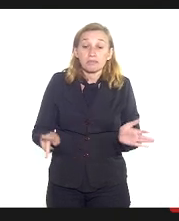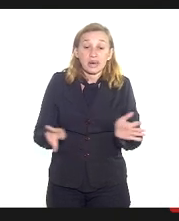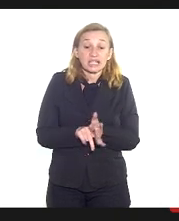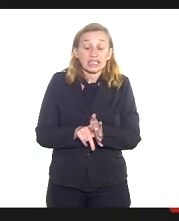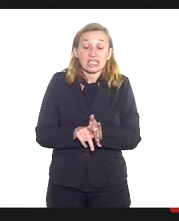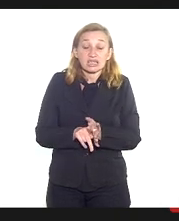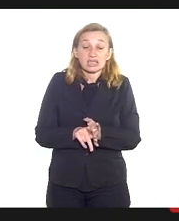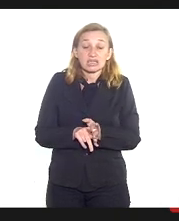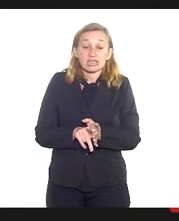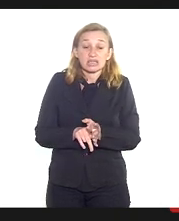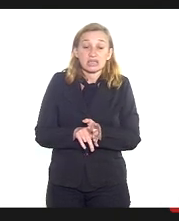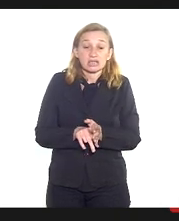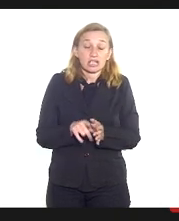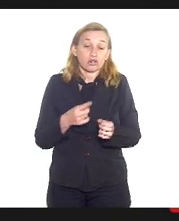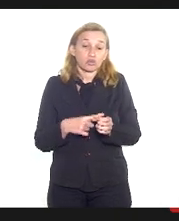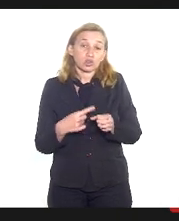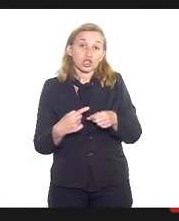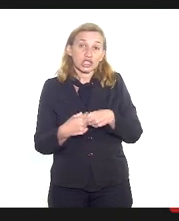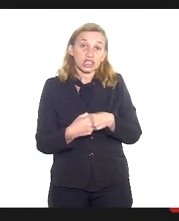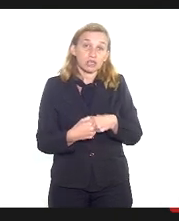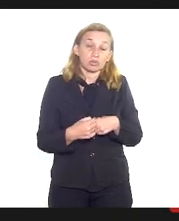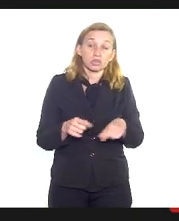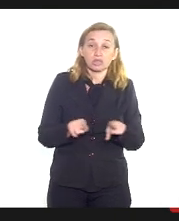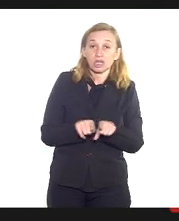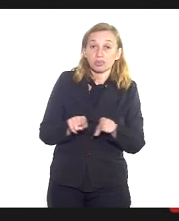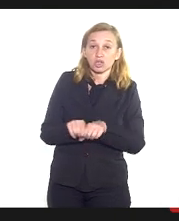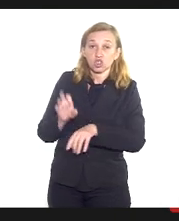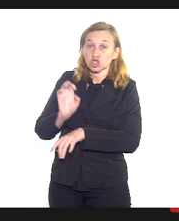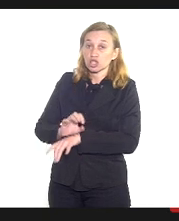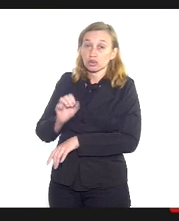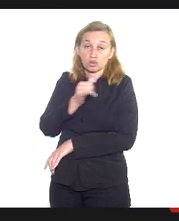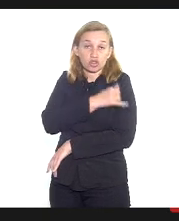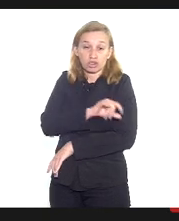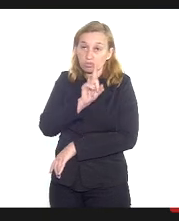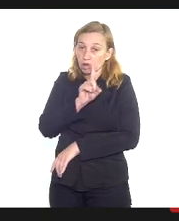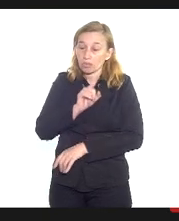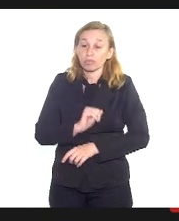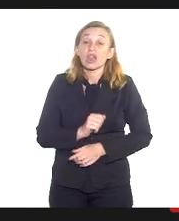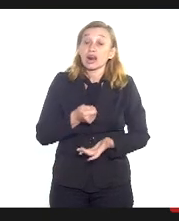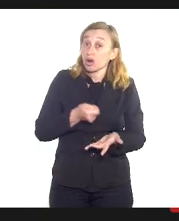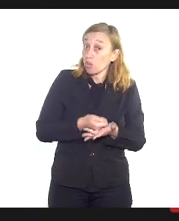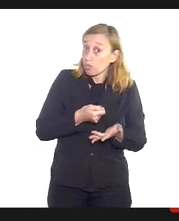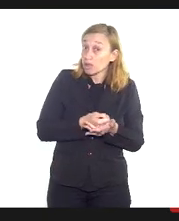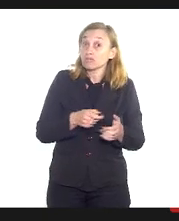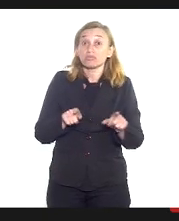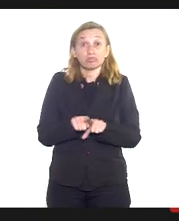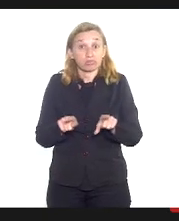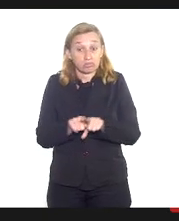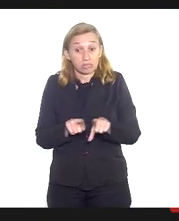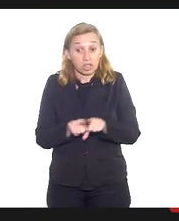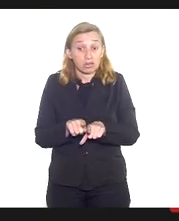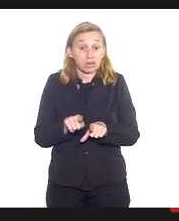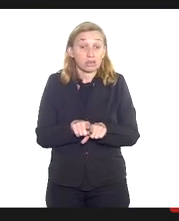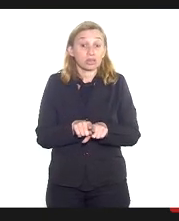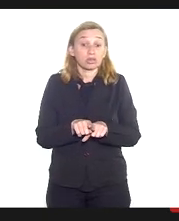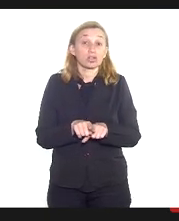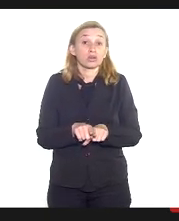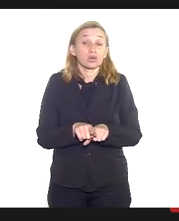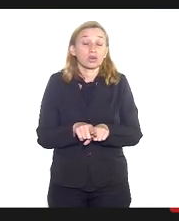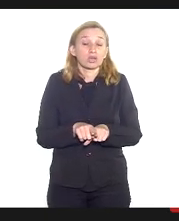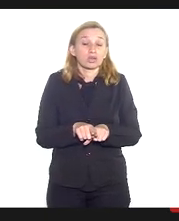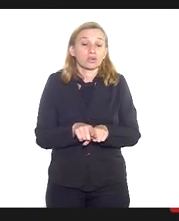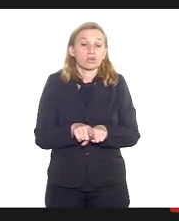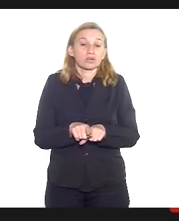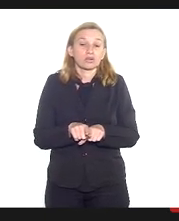pertence aos municípios e ao Estado do Rio de Janeiro. Ela está cobrando também aquilo que